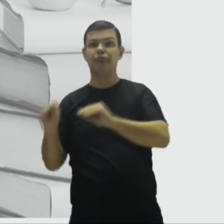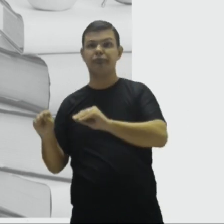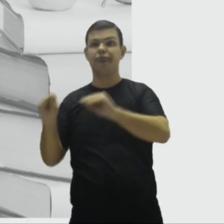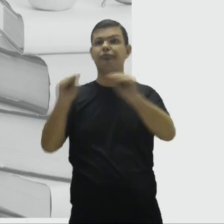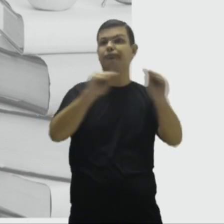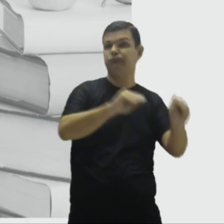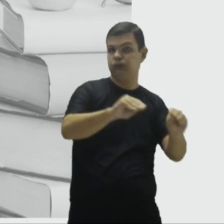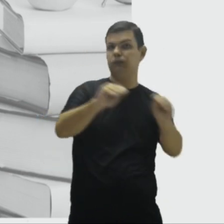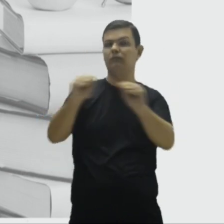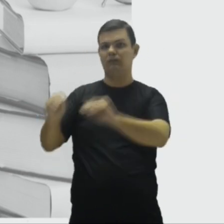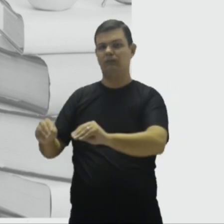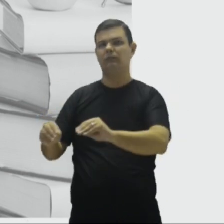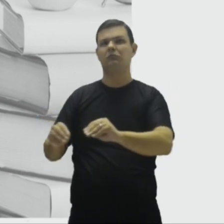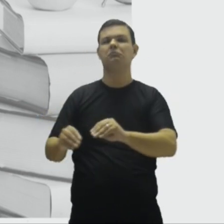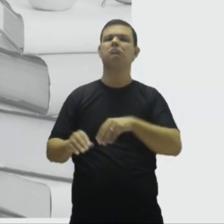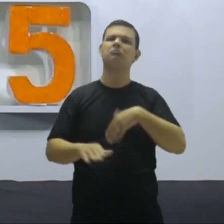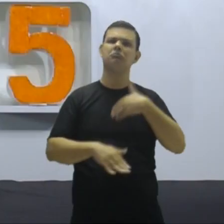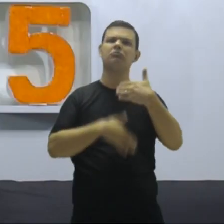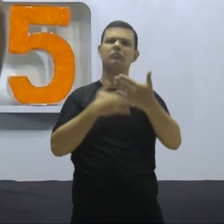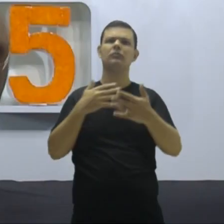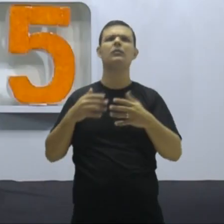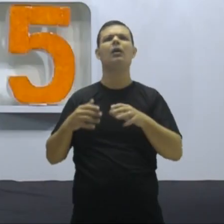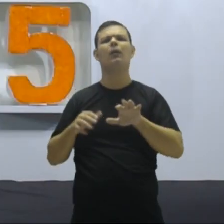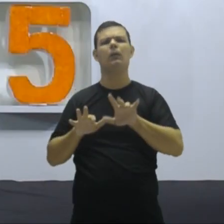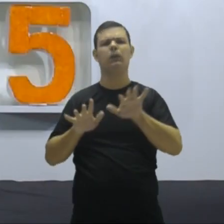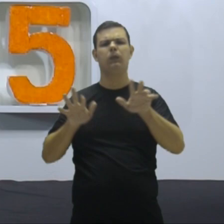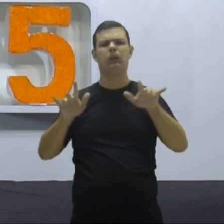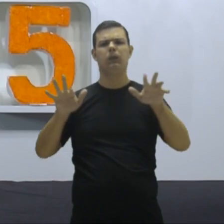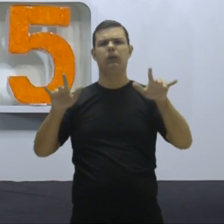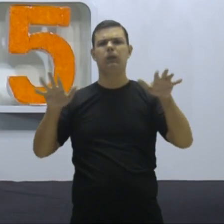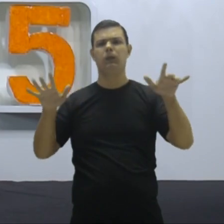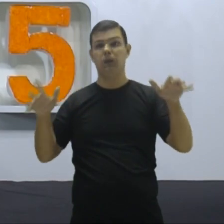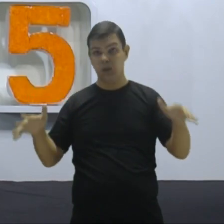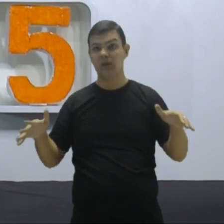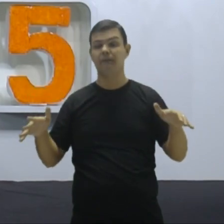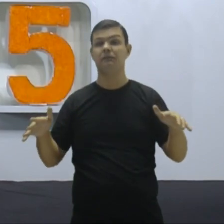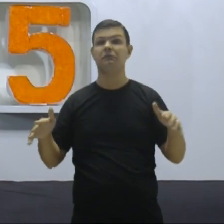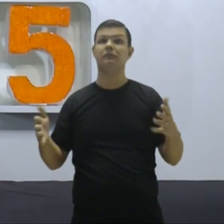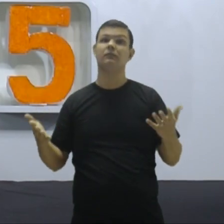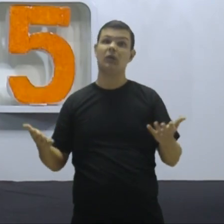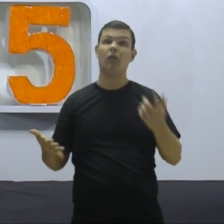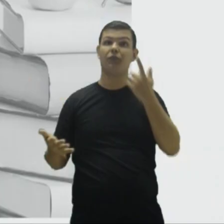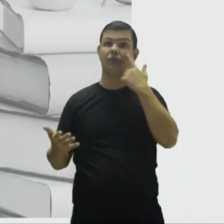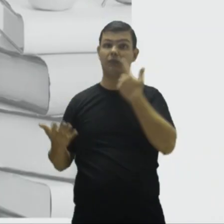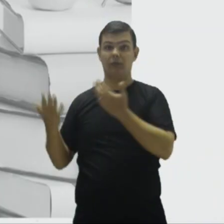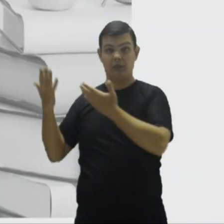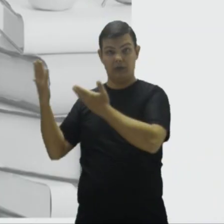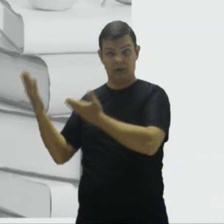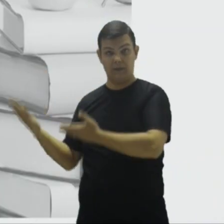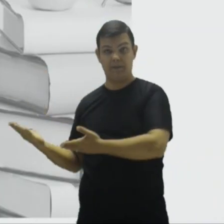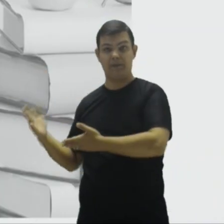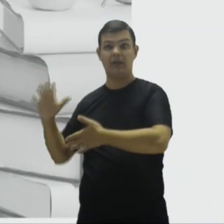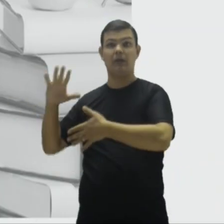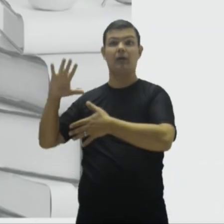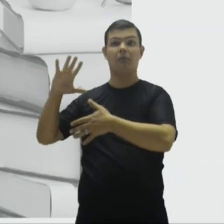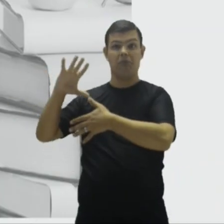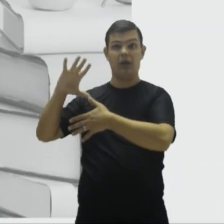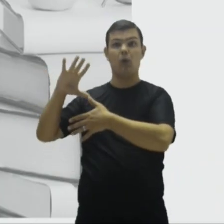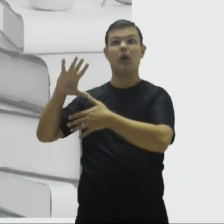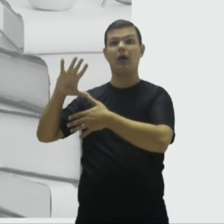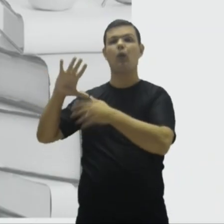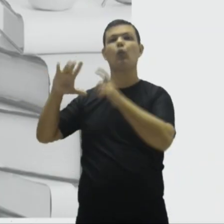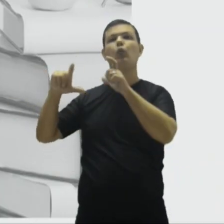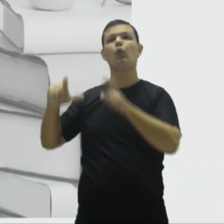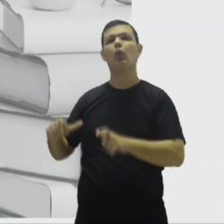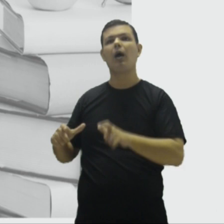acabaram se migrando para outras regiões. Então aqui, o mapa desse aqui é o mapa da África, certo? É um